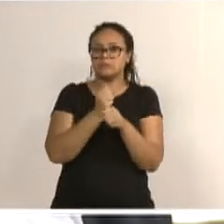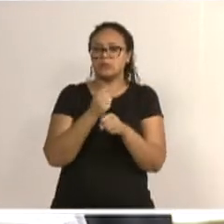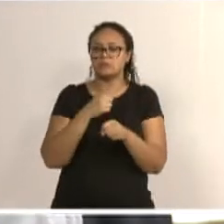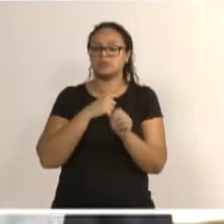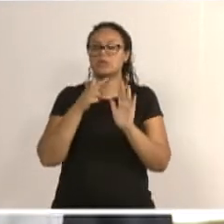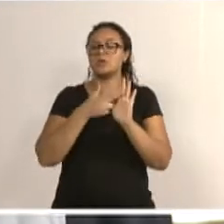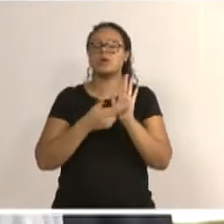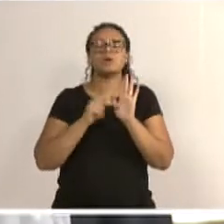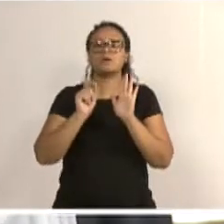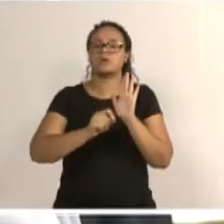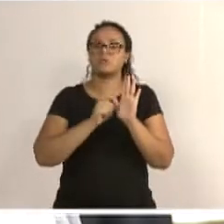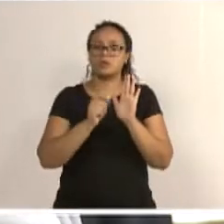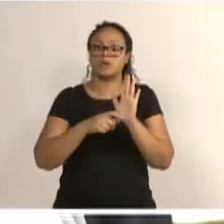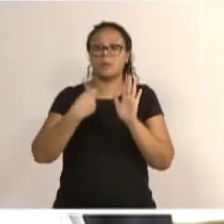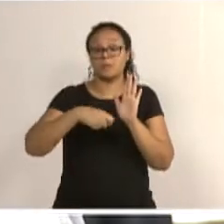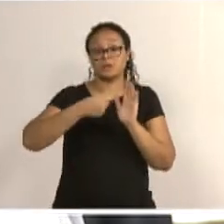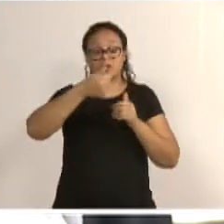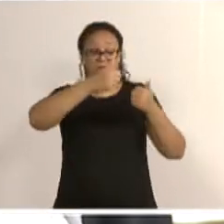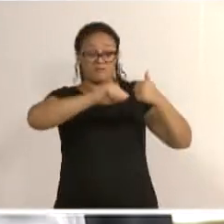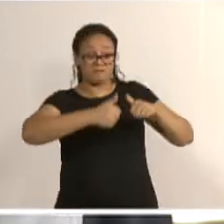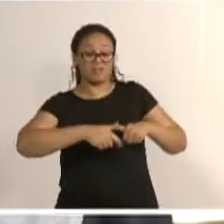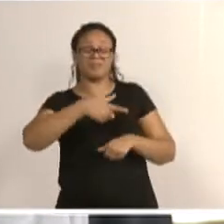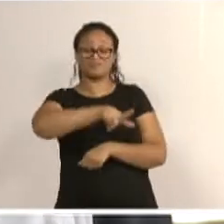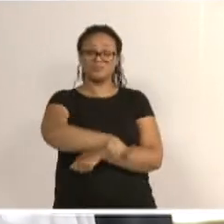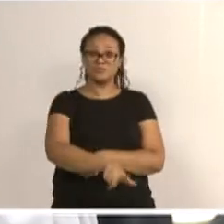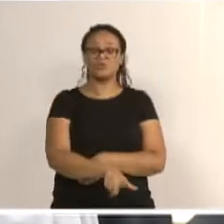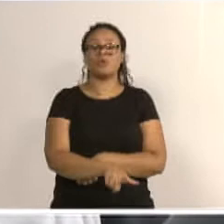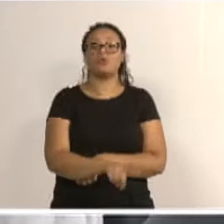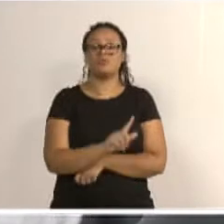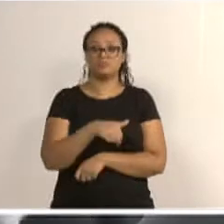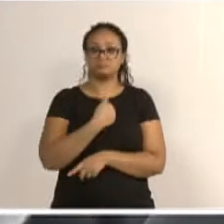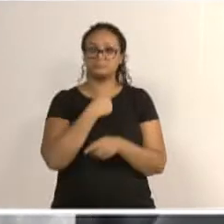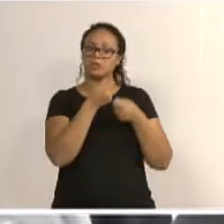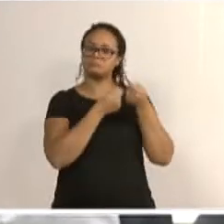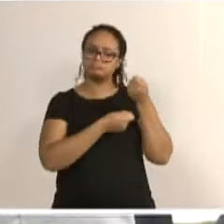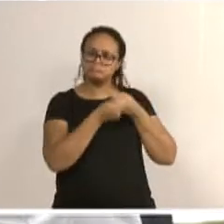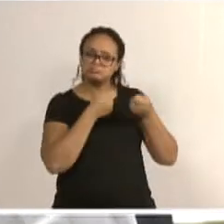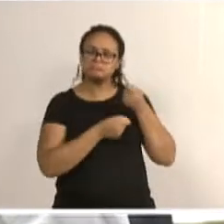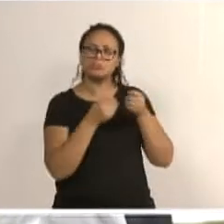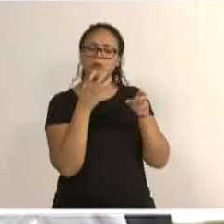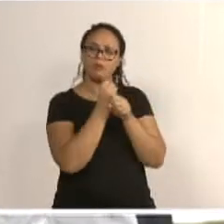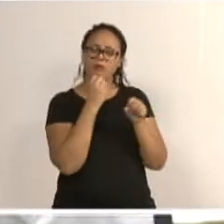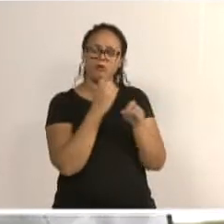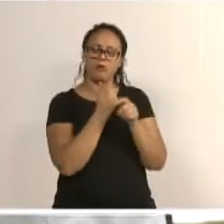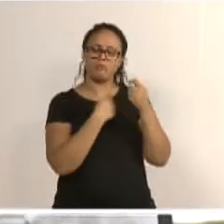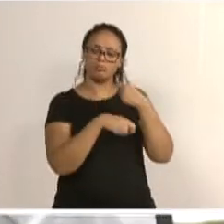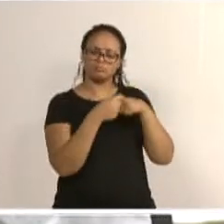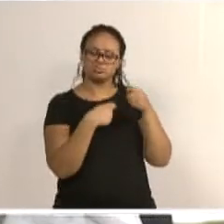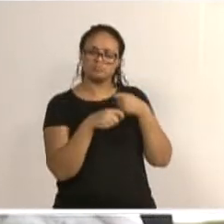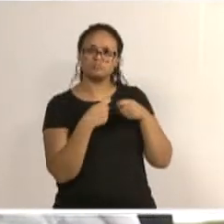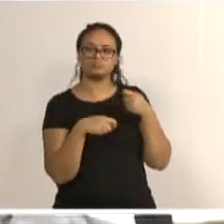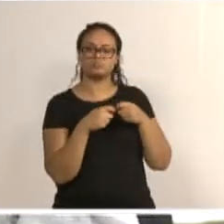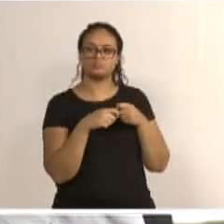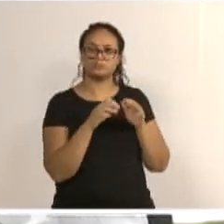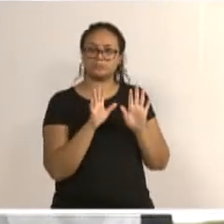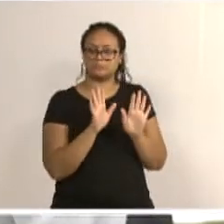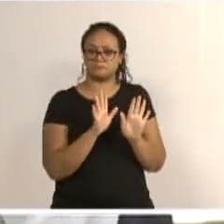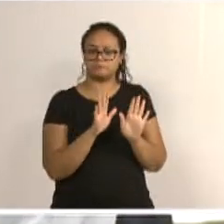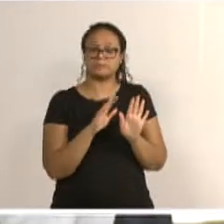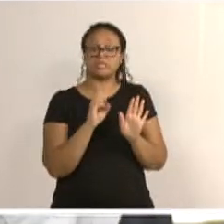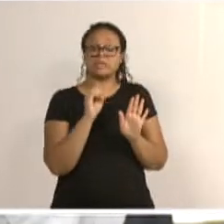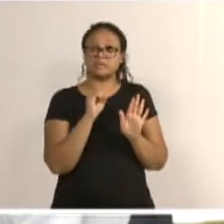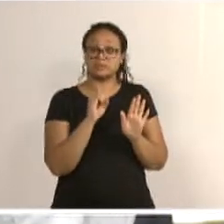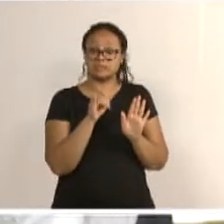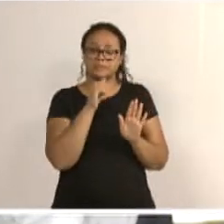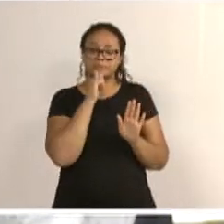3 em 3 anos, todos os custos efetivos da empresa elas são apurados pela agência, são plotados nesse fluxo de caixa. Então, se ela previa